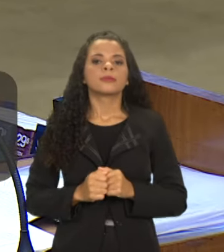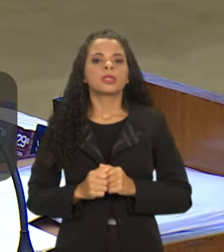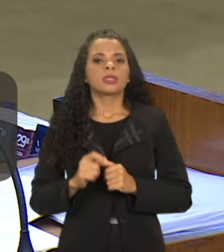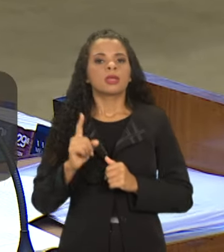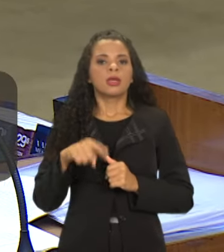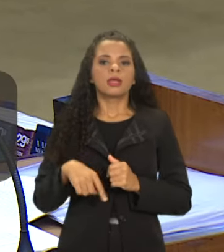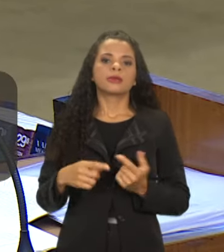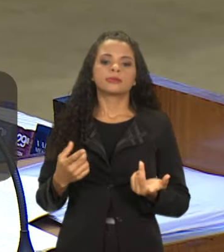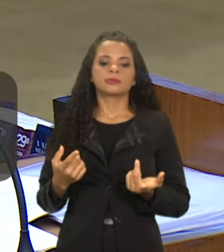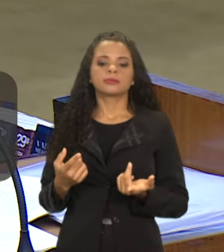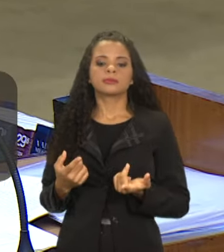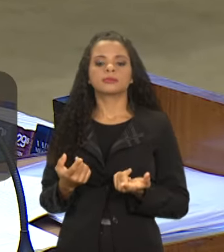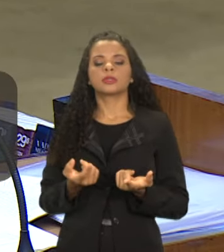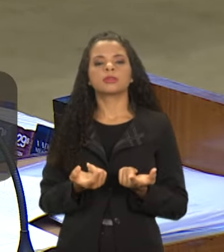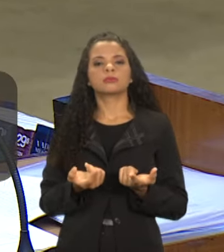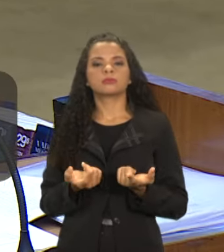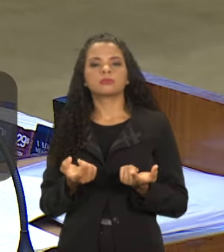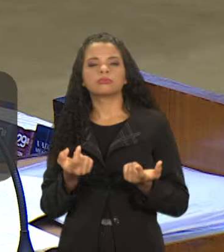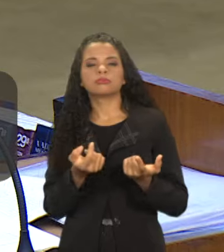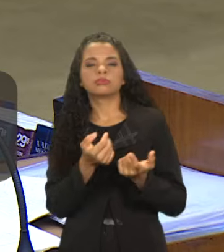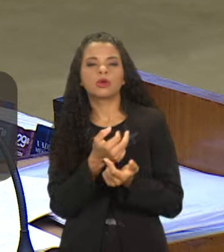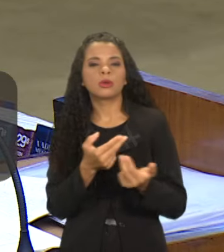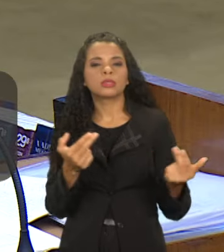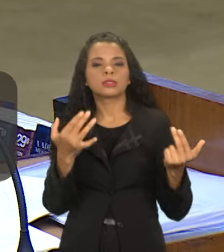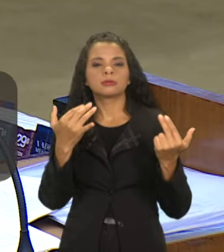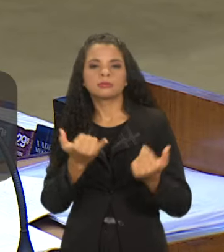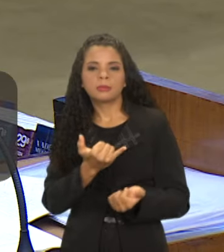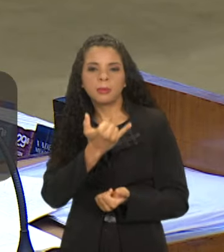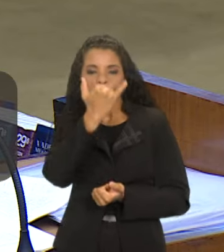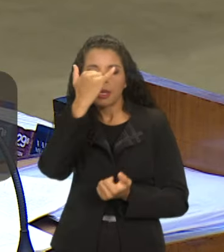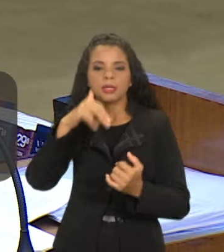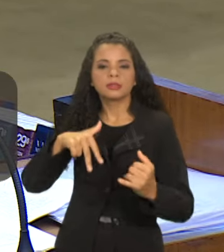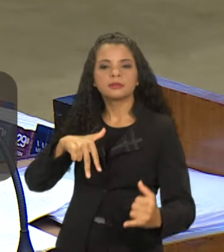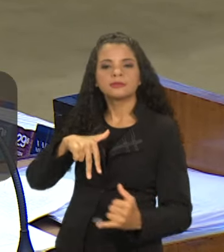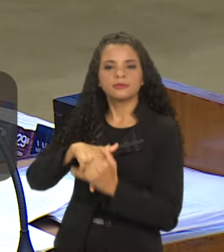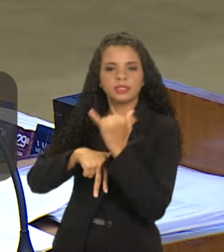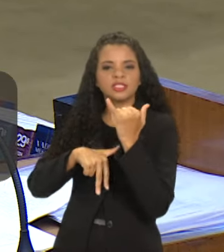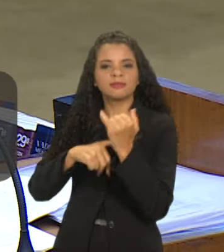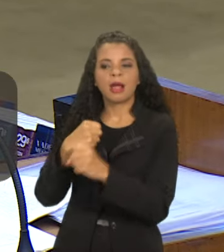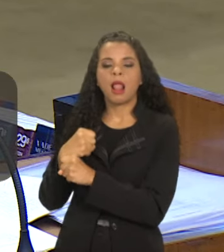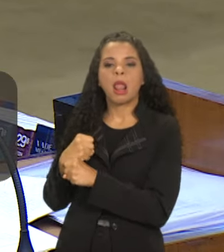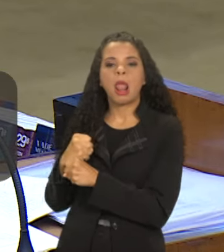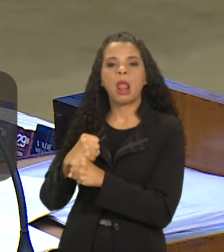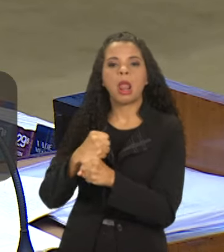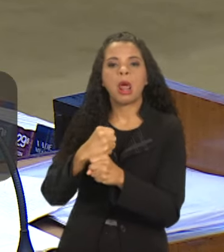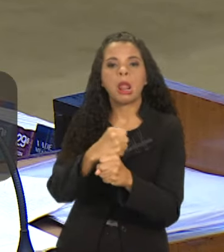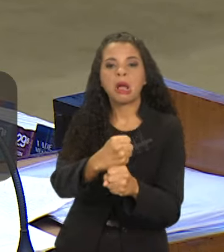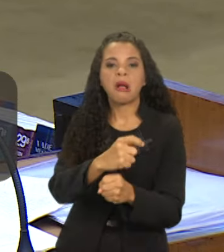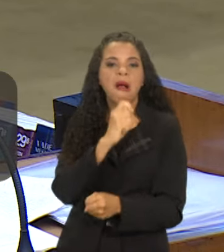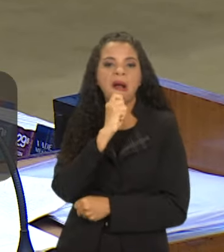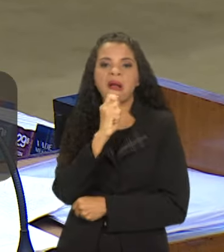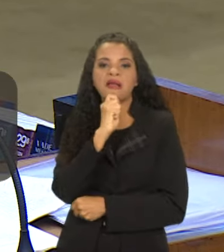aviltante para as vítimas, que tantos anos tenham se passado, sem que houvesse uma solução final. Creio que um